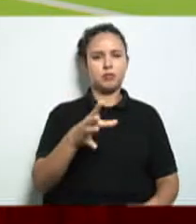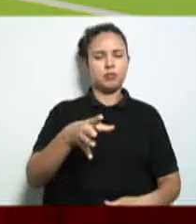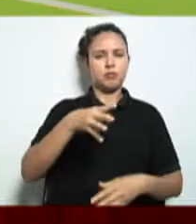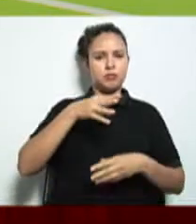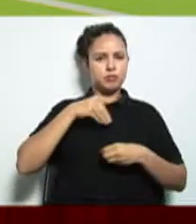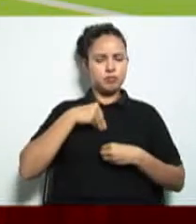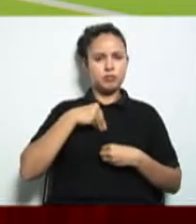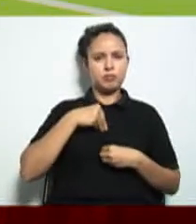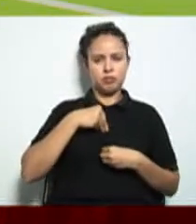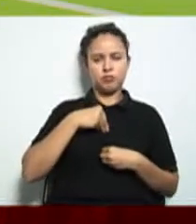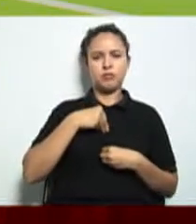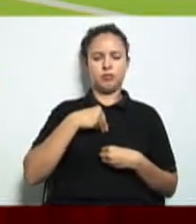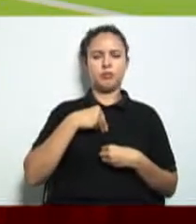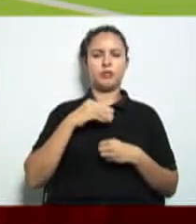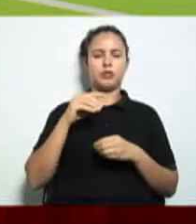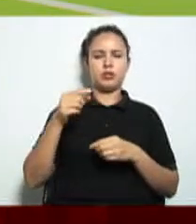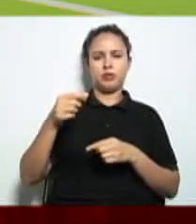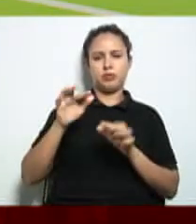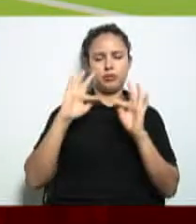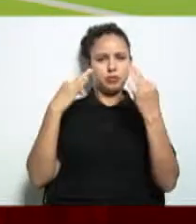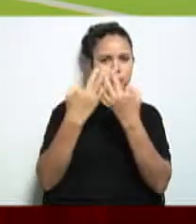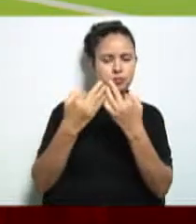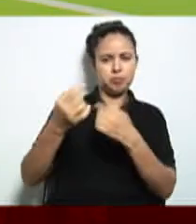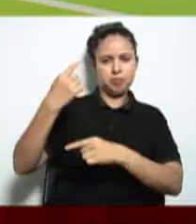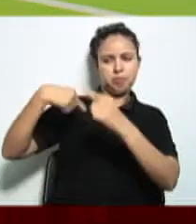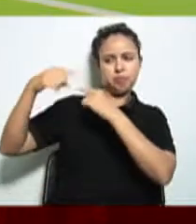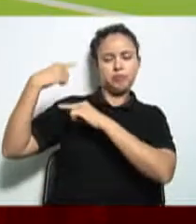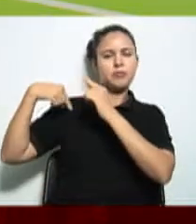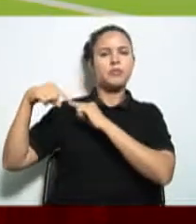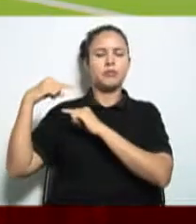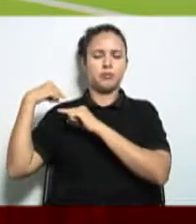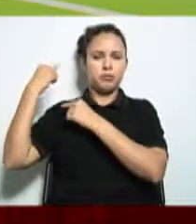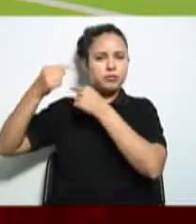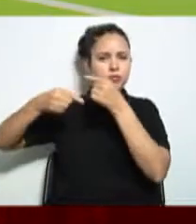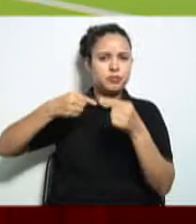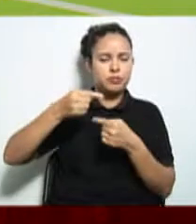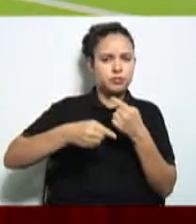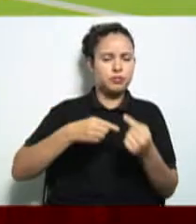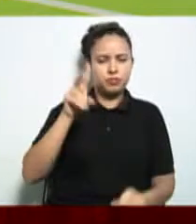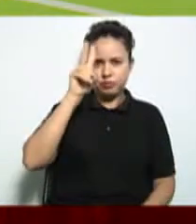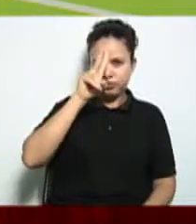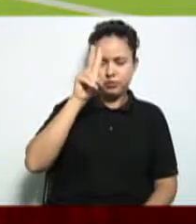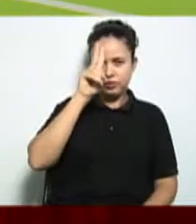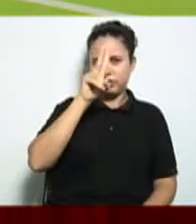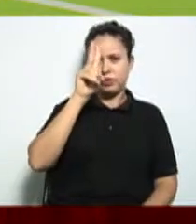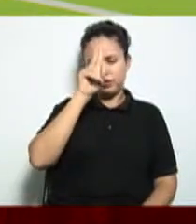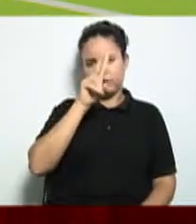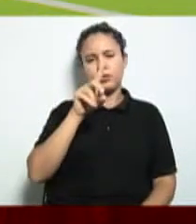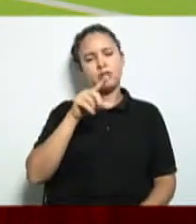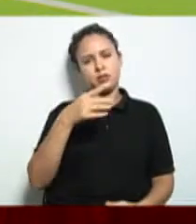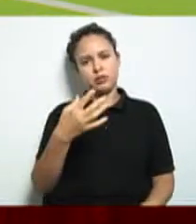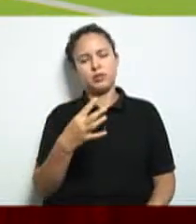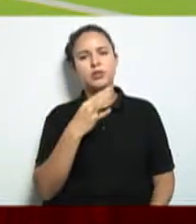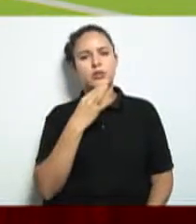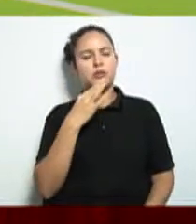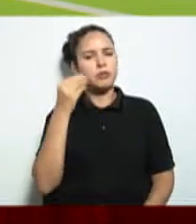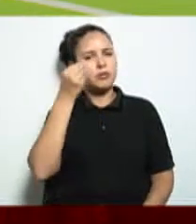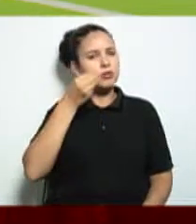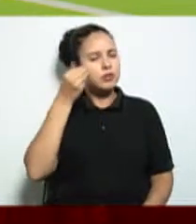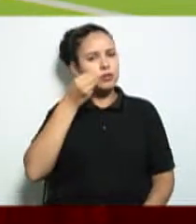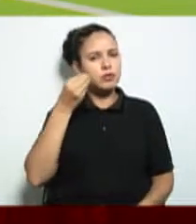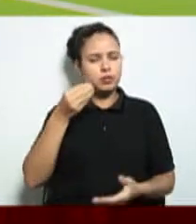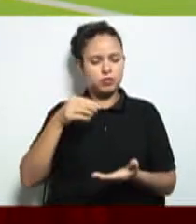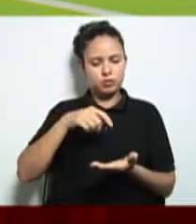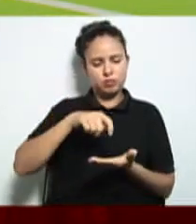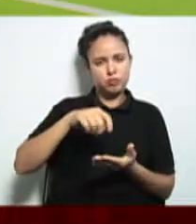carregamos historicamente, né, vem da nossa história. Como muito senso comum a fazer um chá